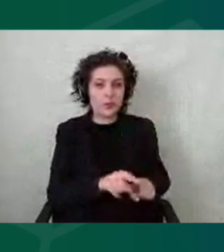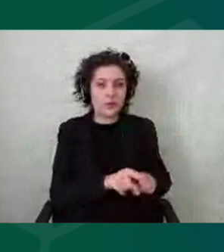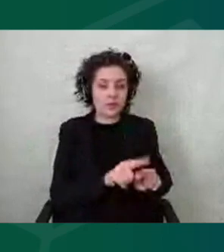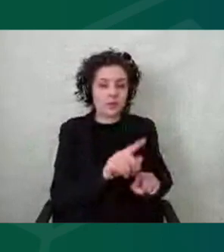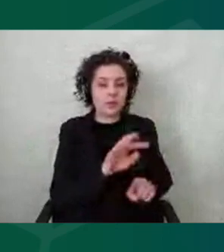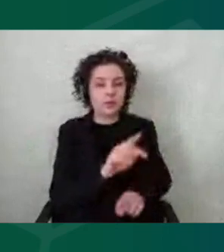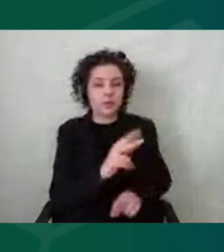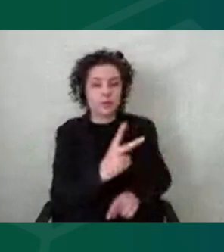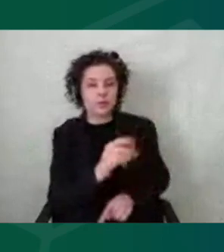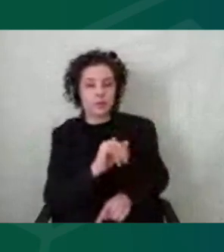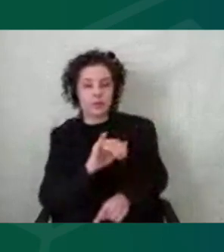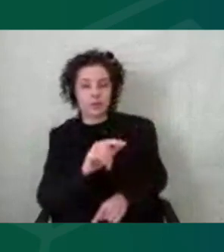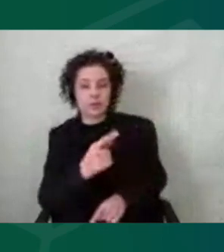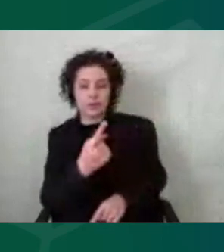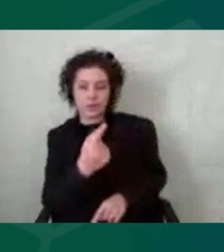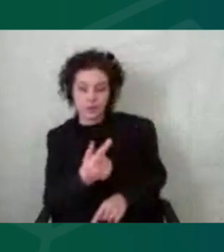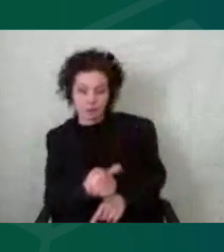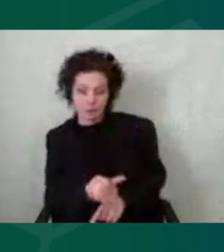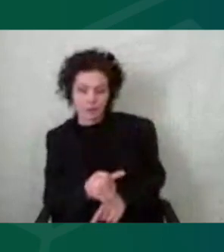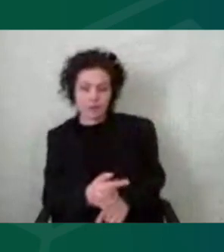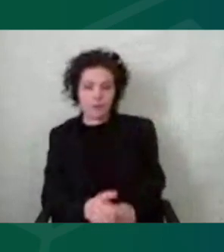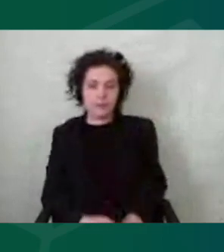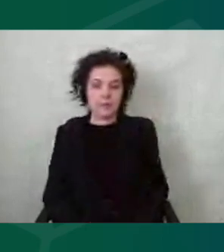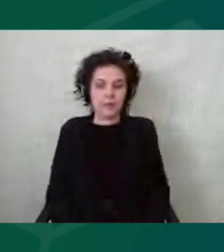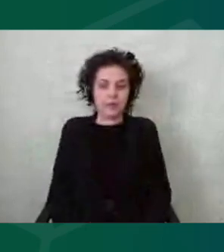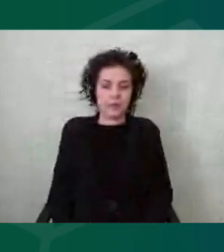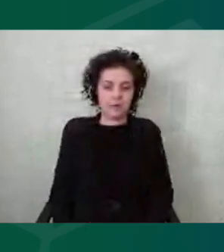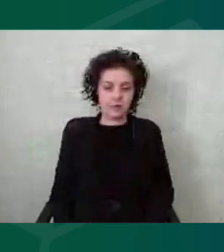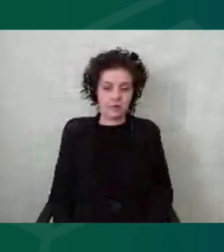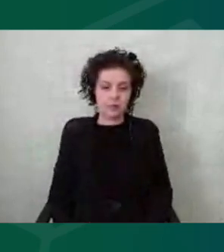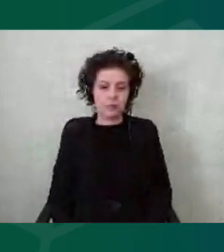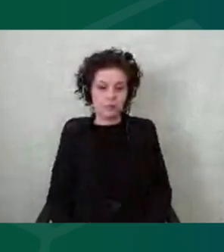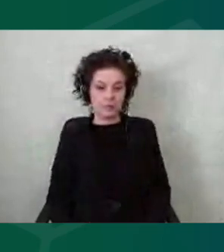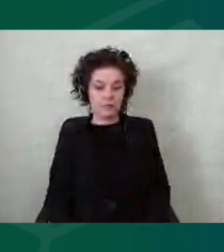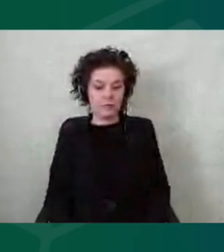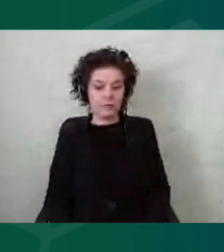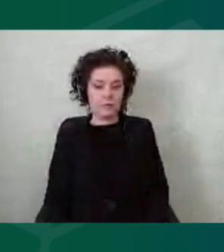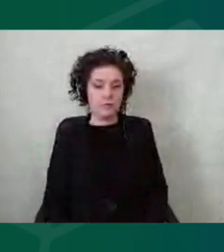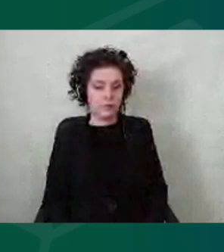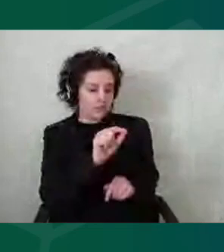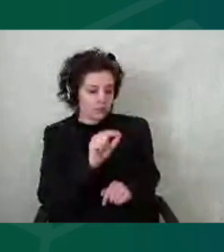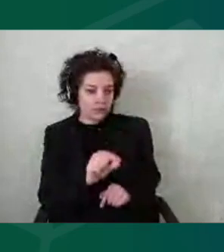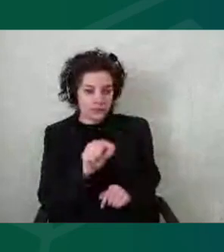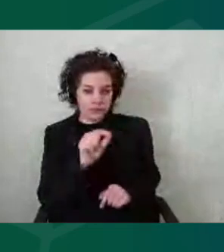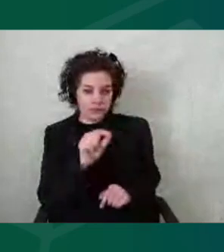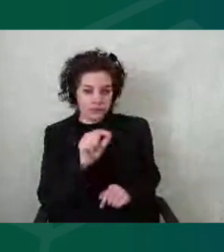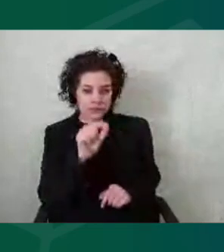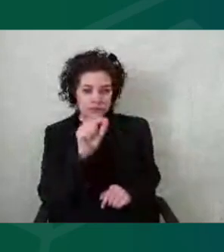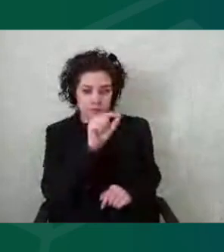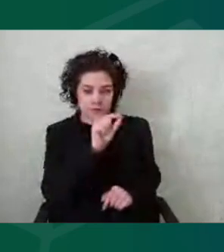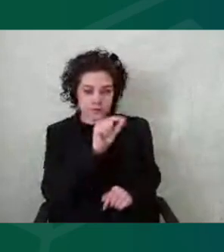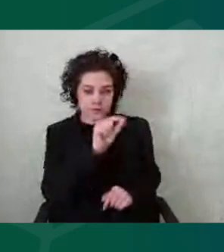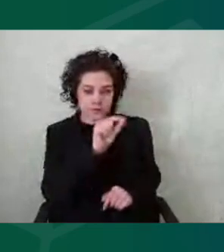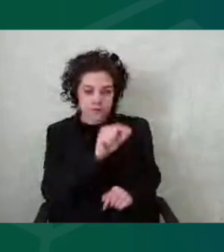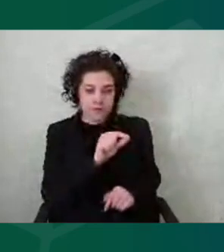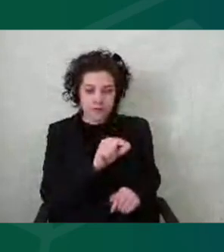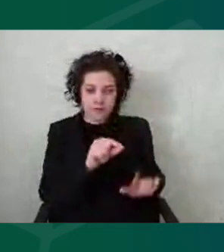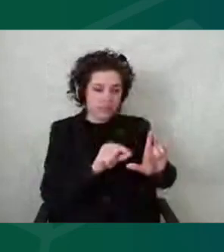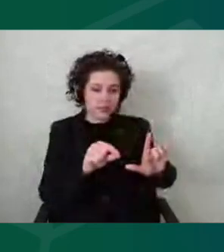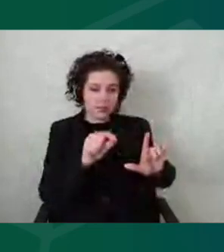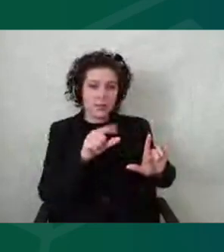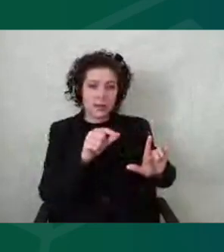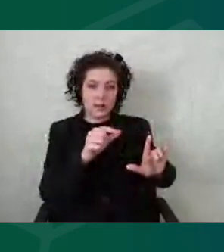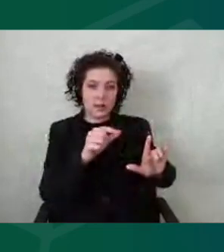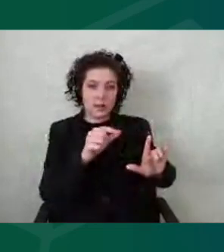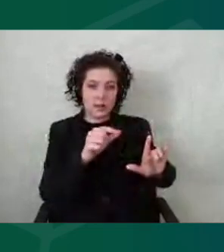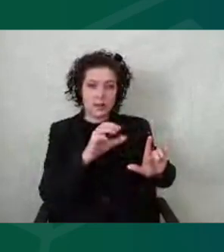TH17, tecnologia muito bonita, porque cada pontinho desse, né, para quem não está familiarizado, é uma célula.